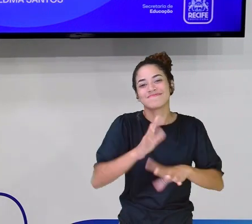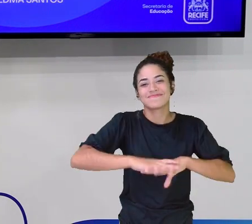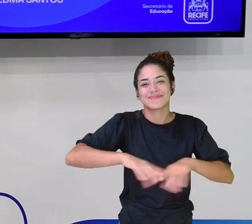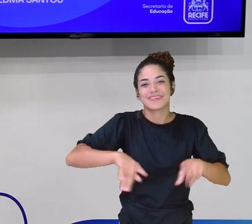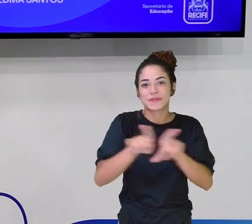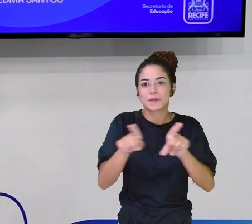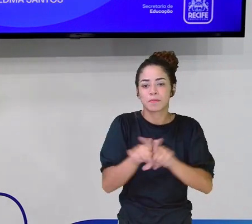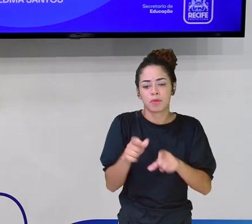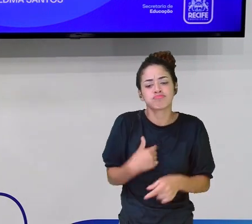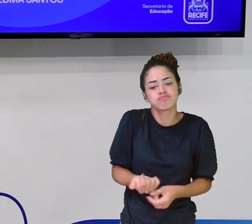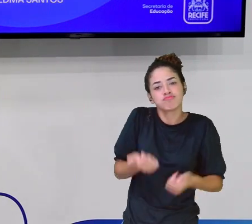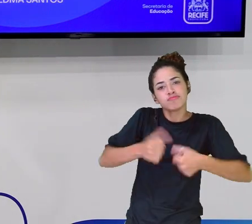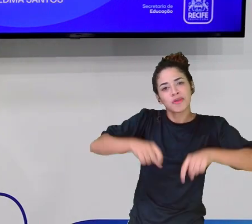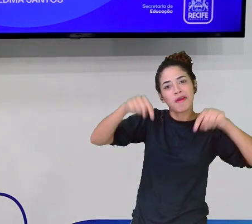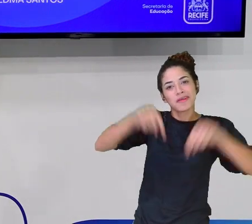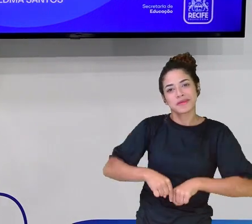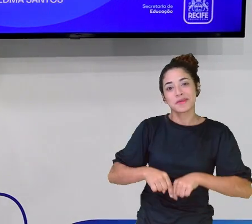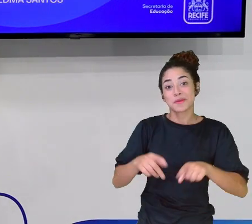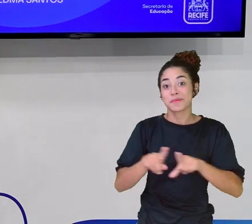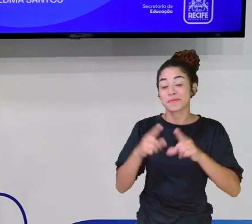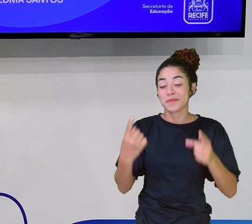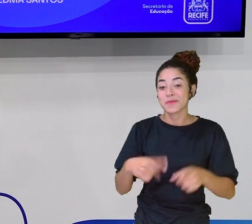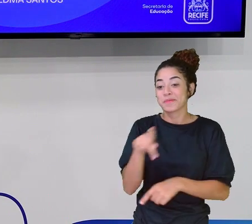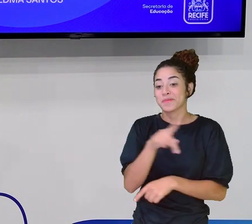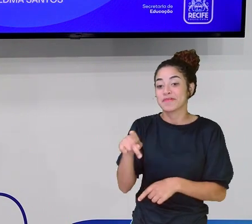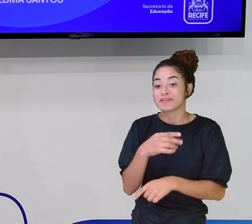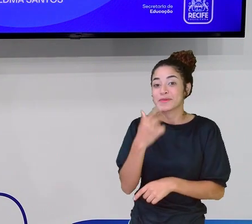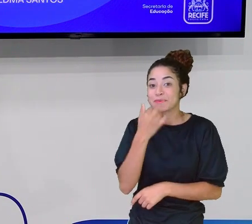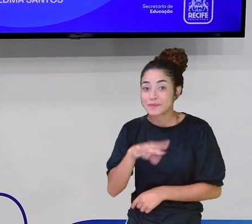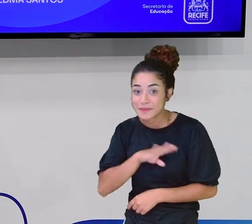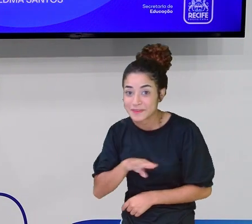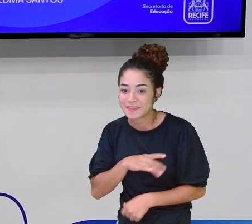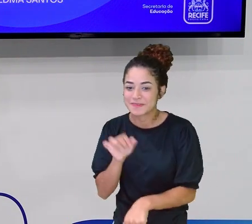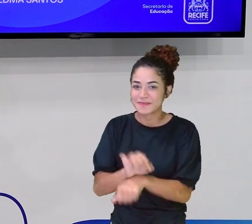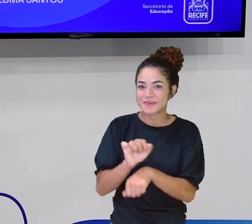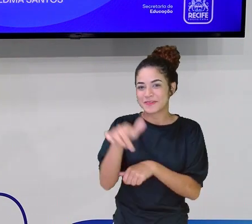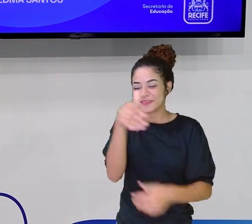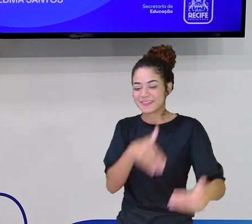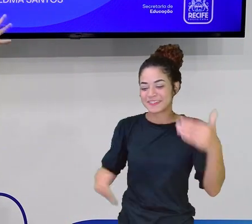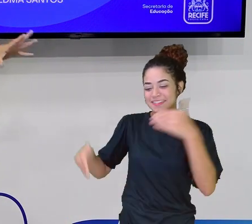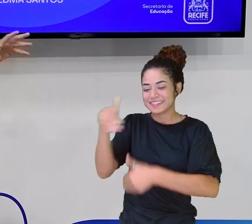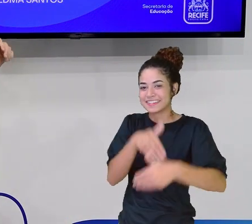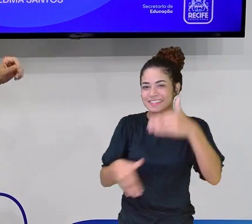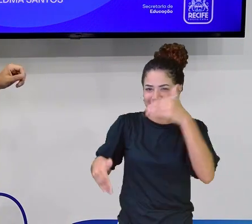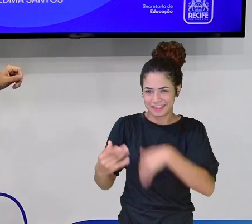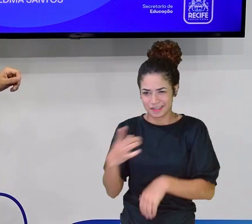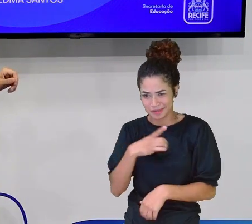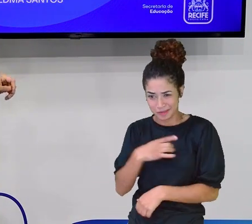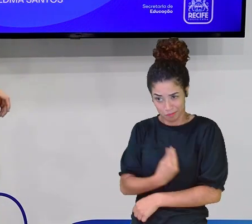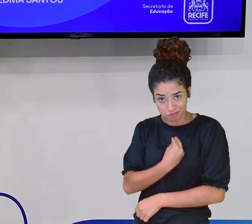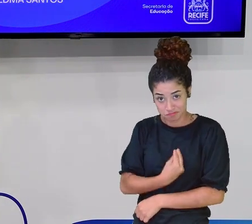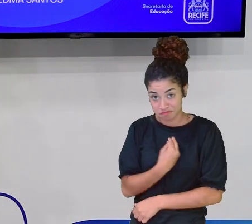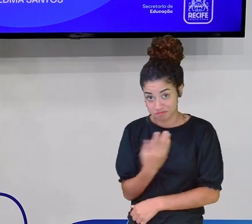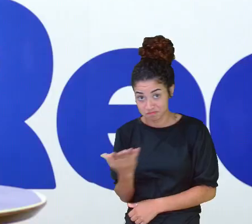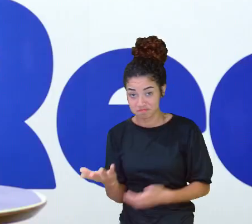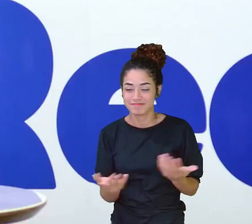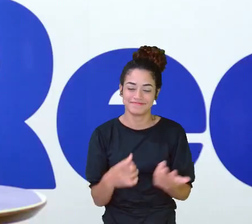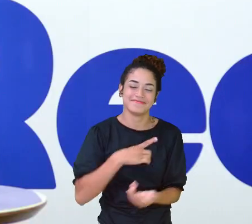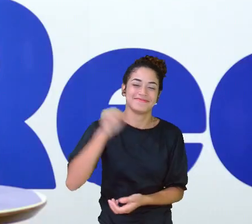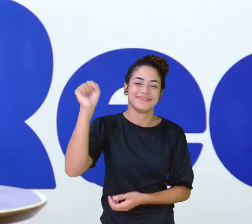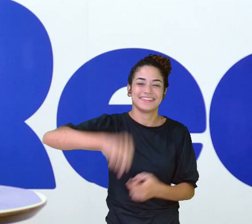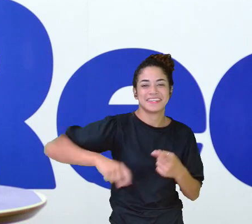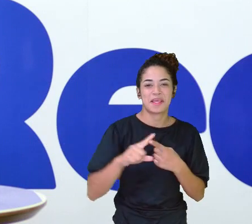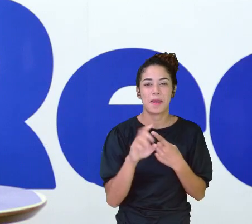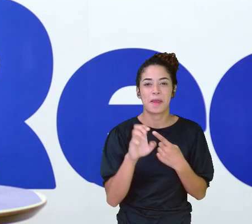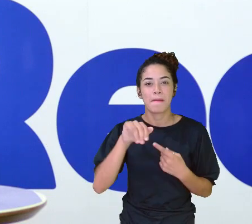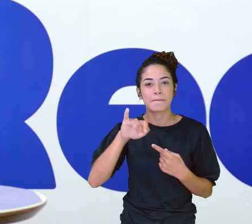eu estou aqui, ela está no chat esperando a sua mensagem. Tem gente aí, professora? Tem sim, a Emily está